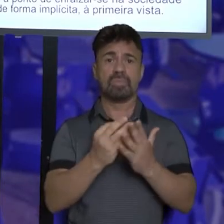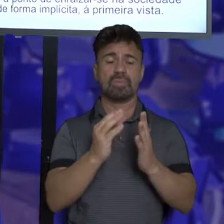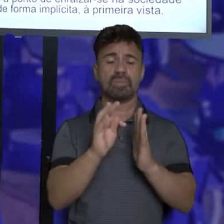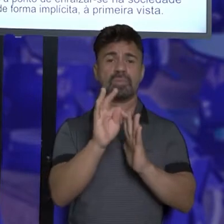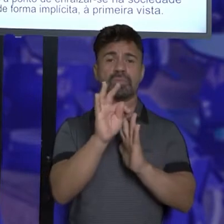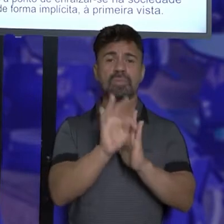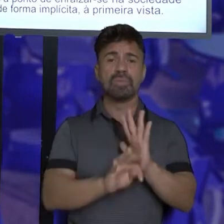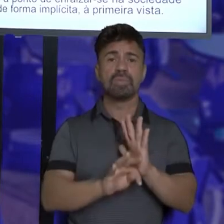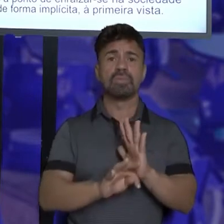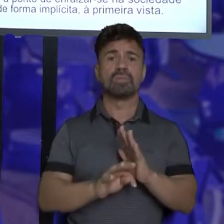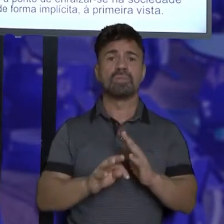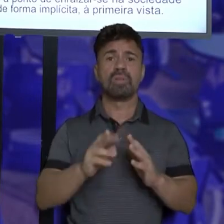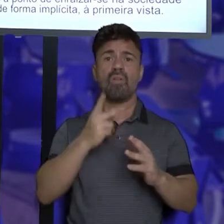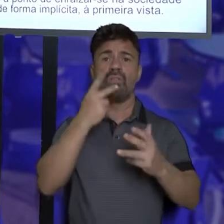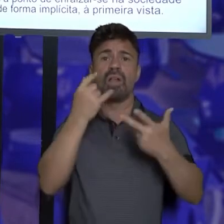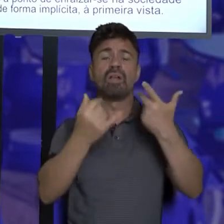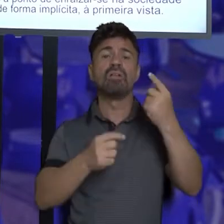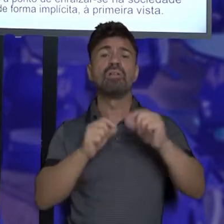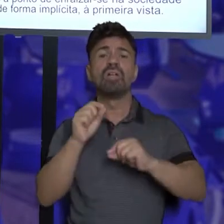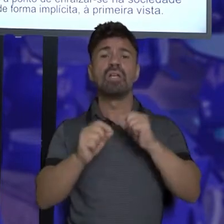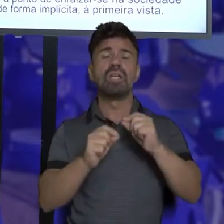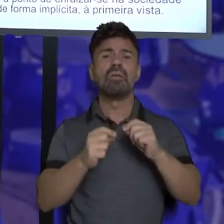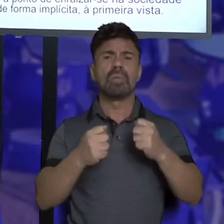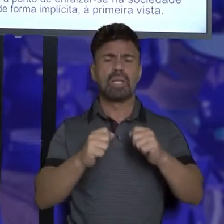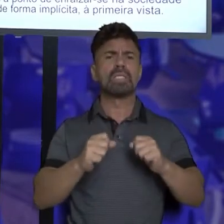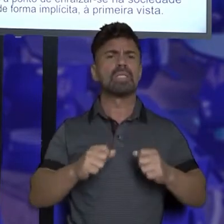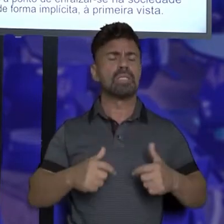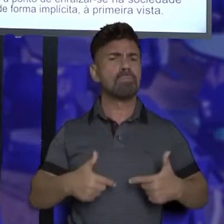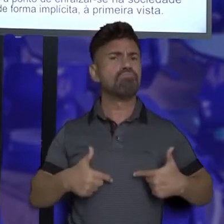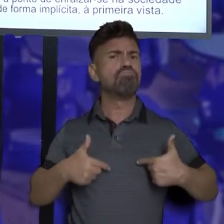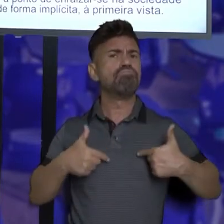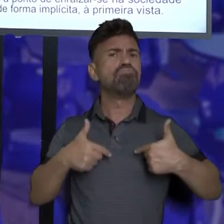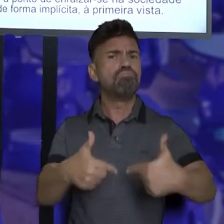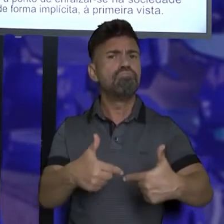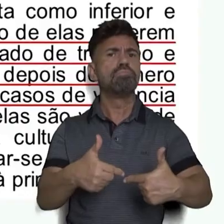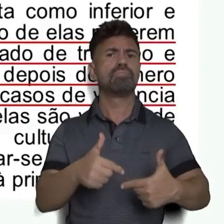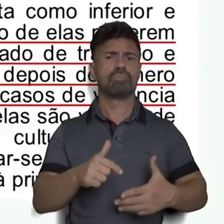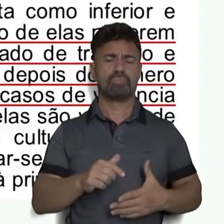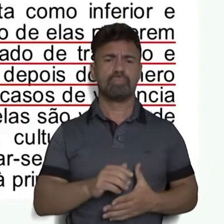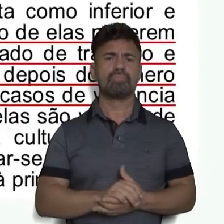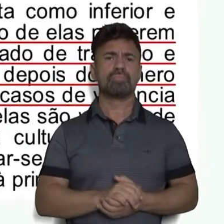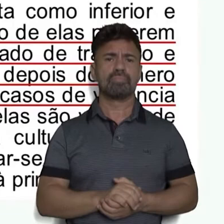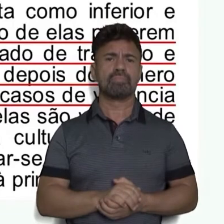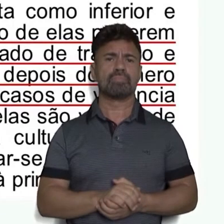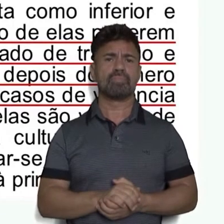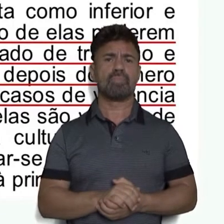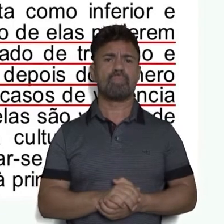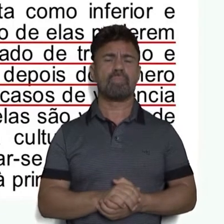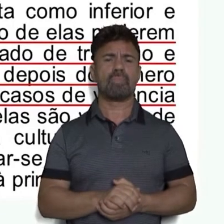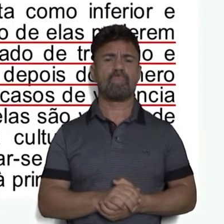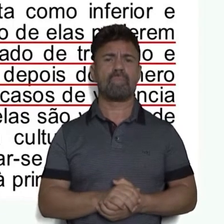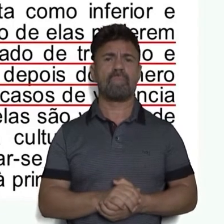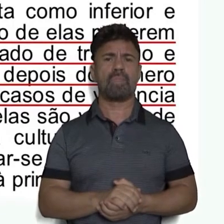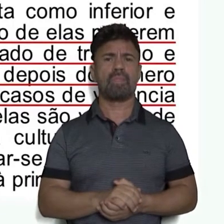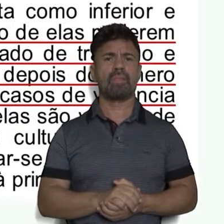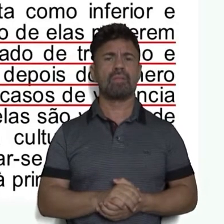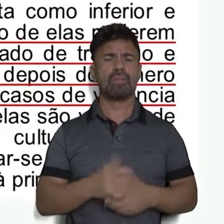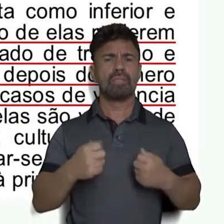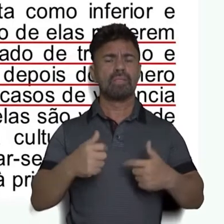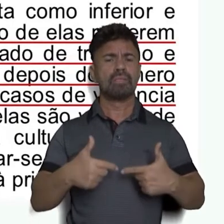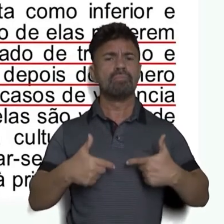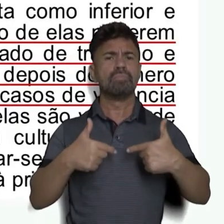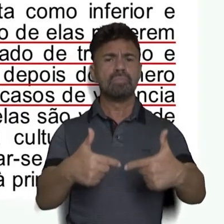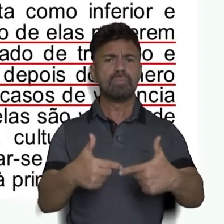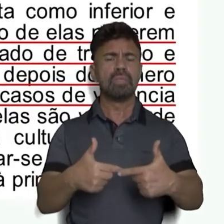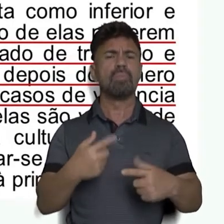já falando que é um problema que deve ser enfrentado, você veja nessa parte que está em destaque aqui no seu texto, isso deve ser enfrentado, uma vez